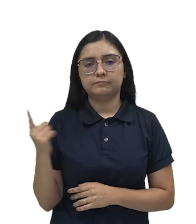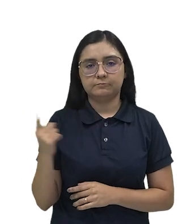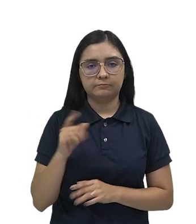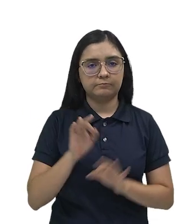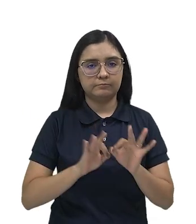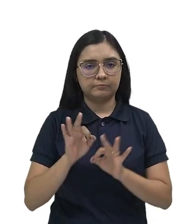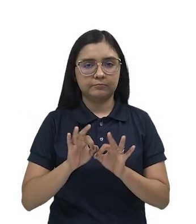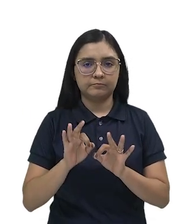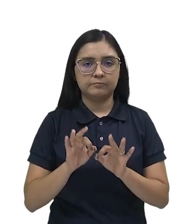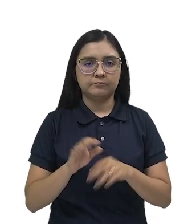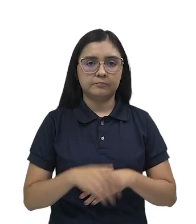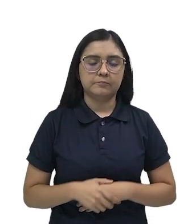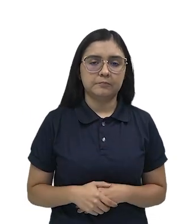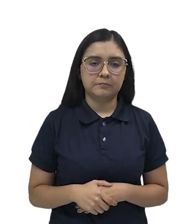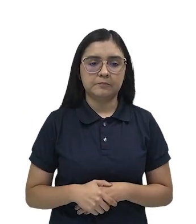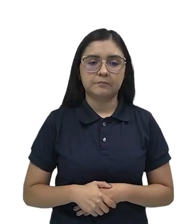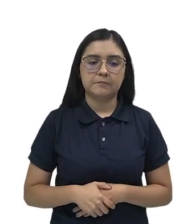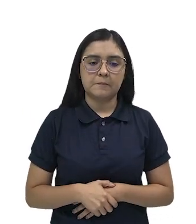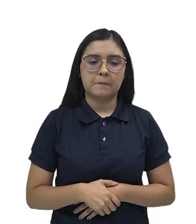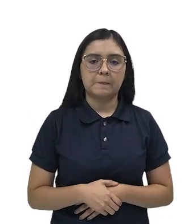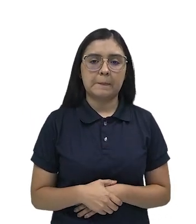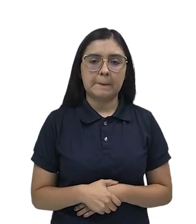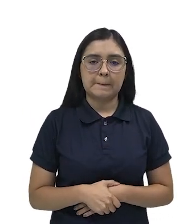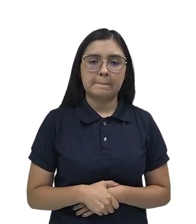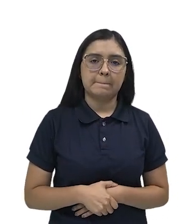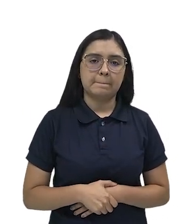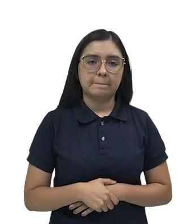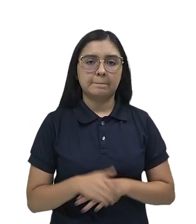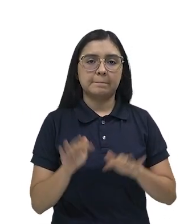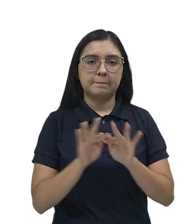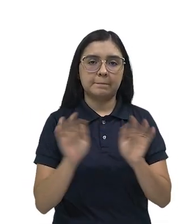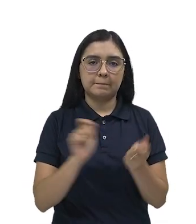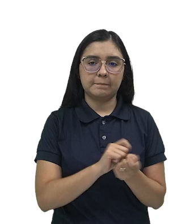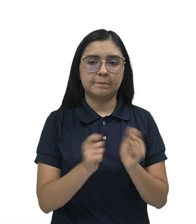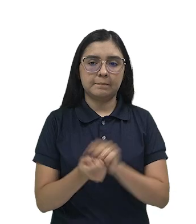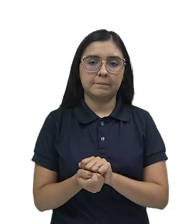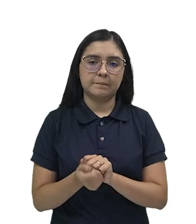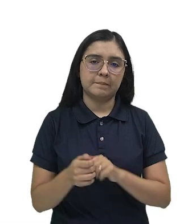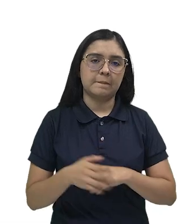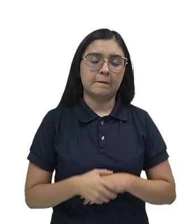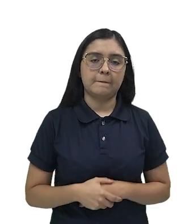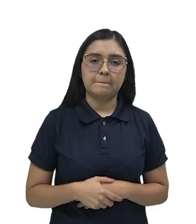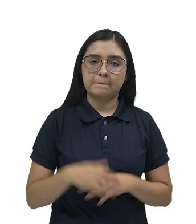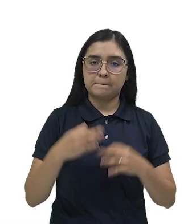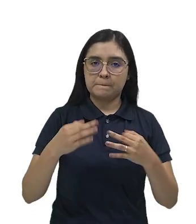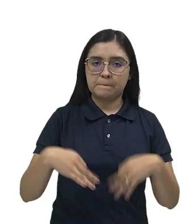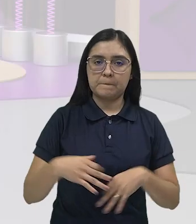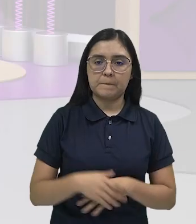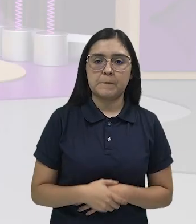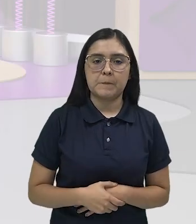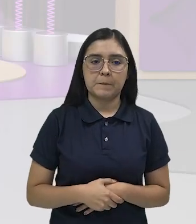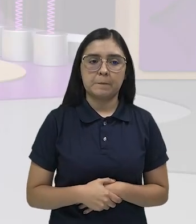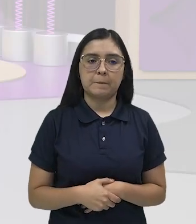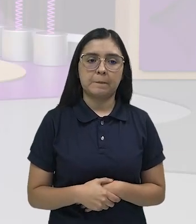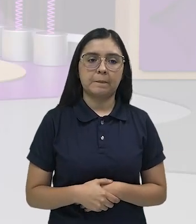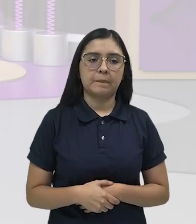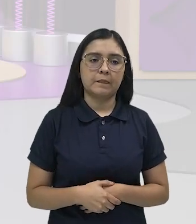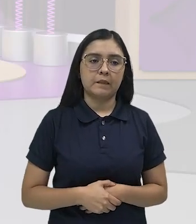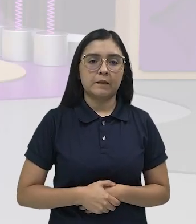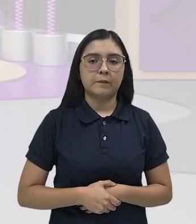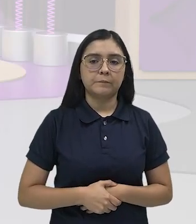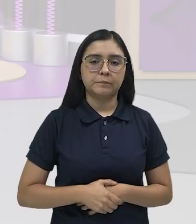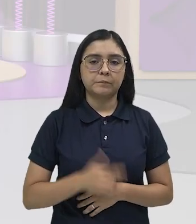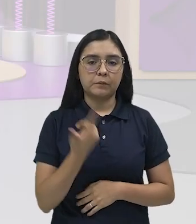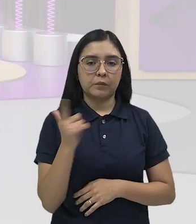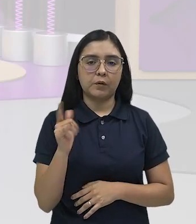você trabalha, certo? Pega a frase e transcodifica. Beleza? Vamos continuar. Vamos a